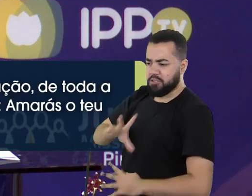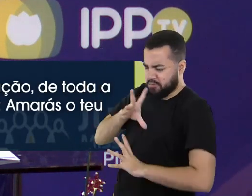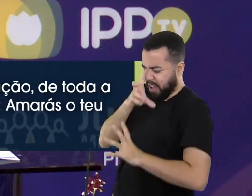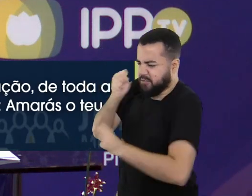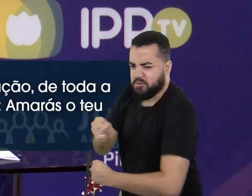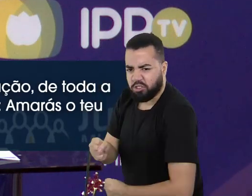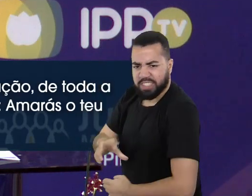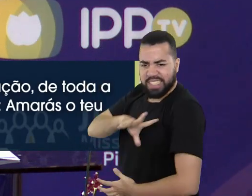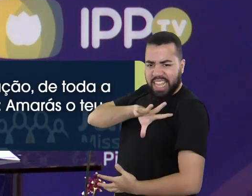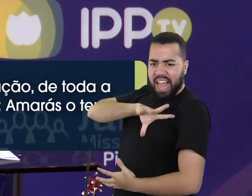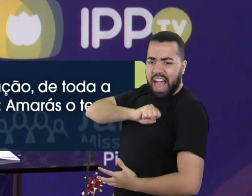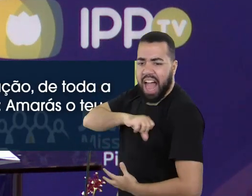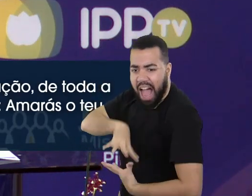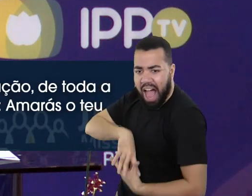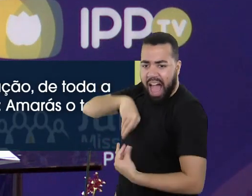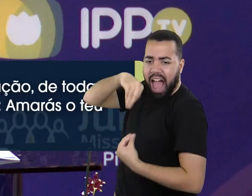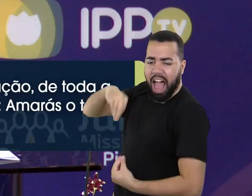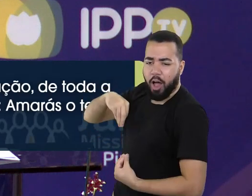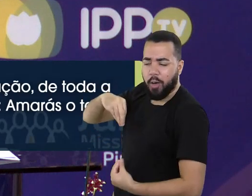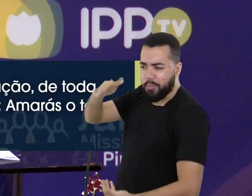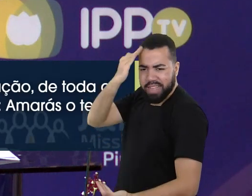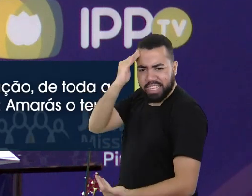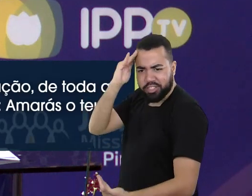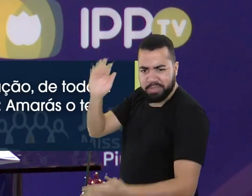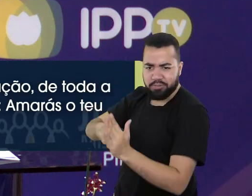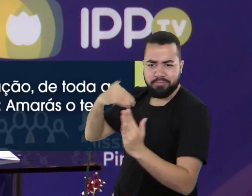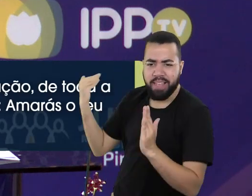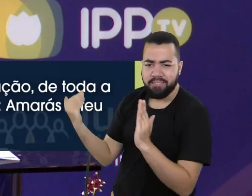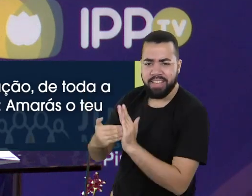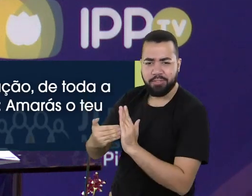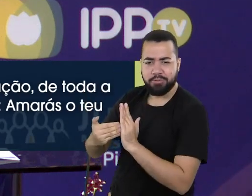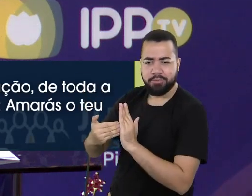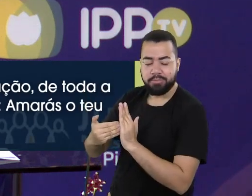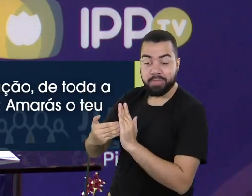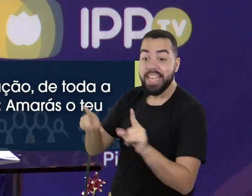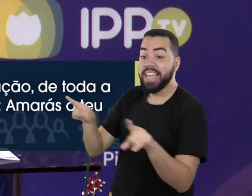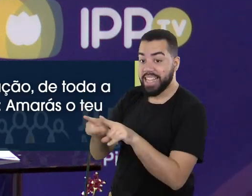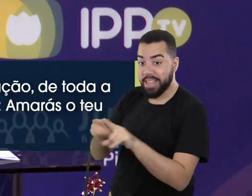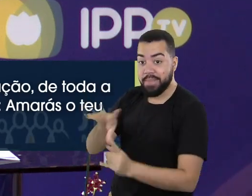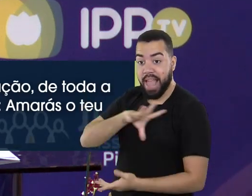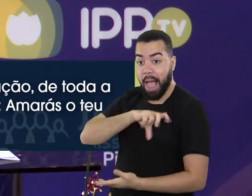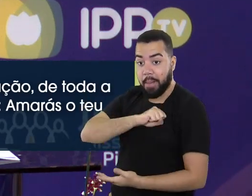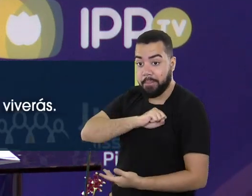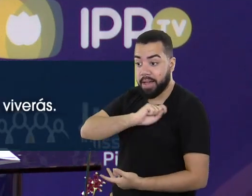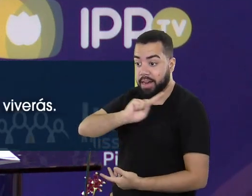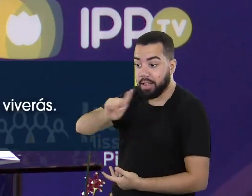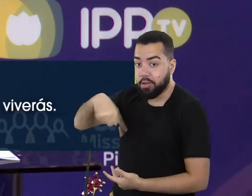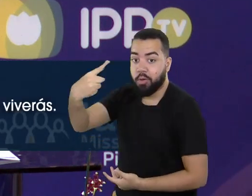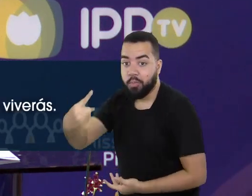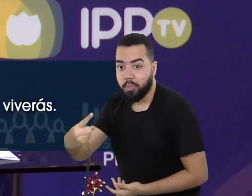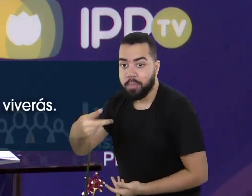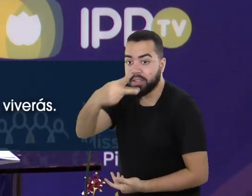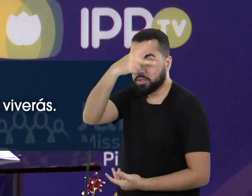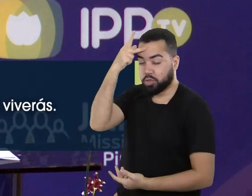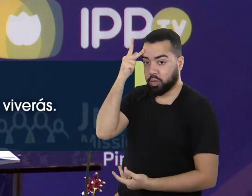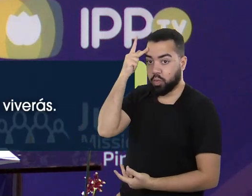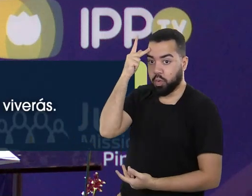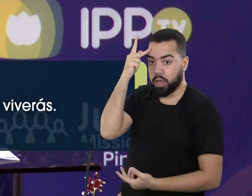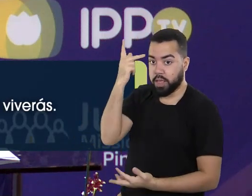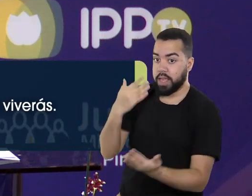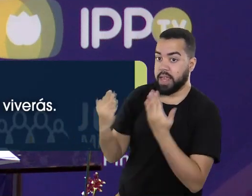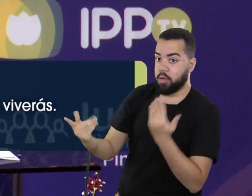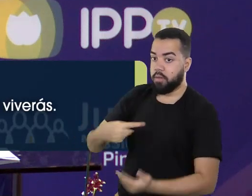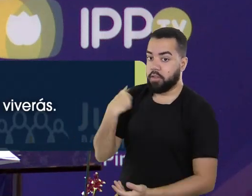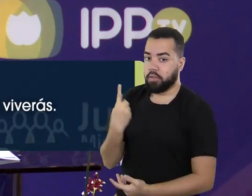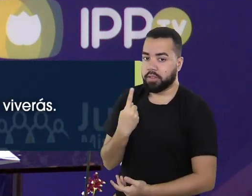tuas forças e de todo o teu entendimento. E amarás o teu próximo como a ti mesmo. Então Jesus